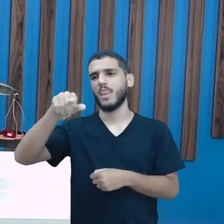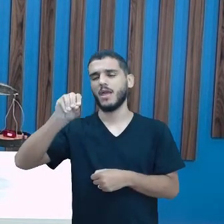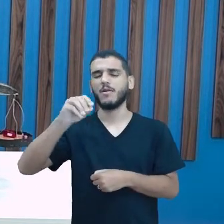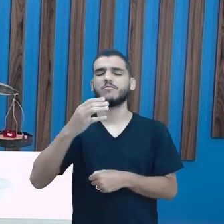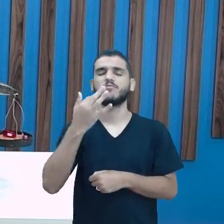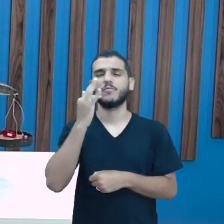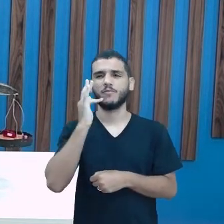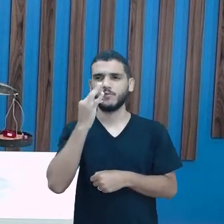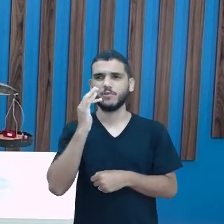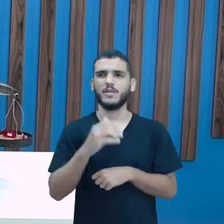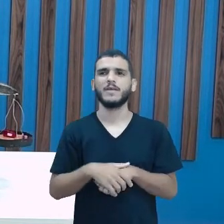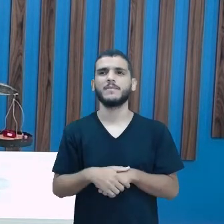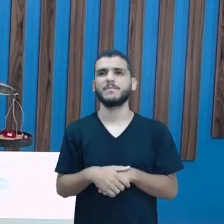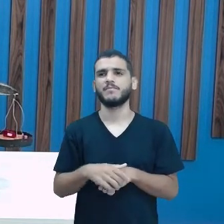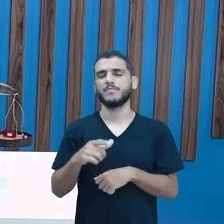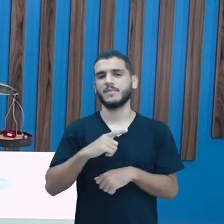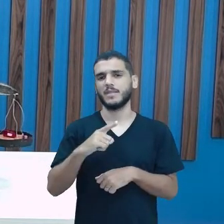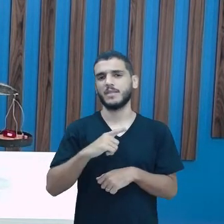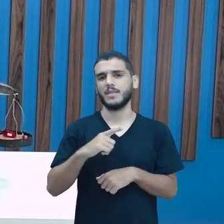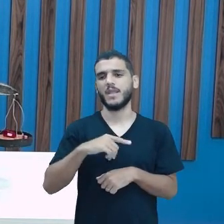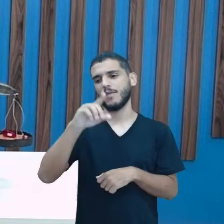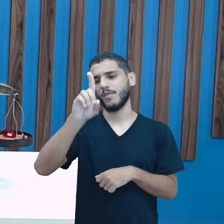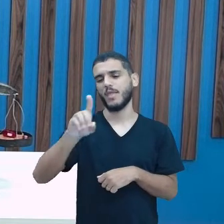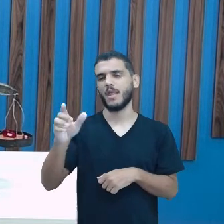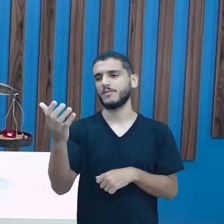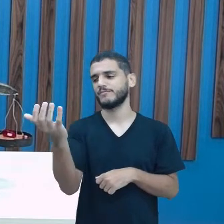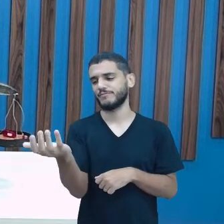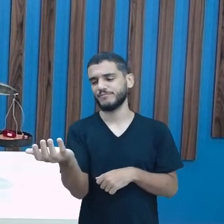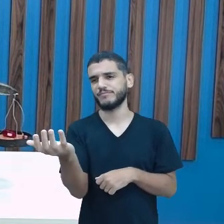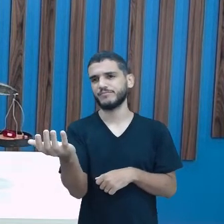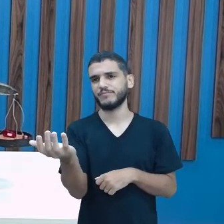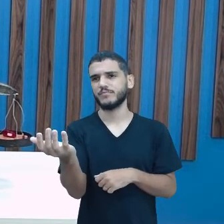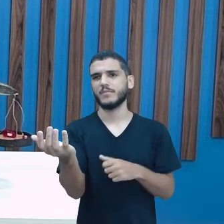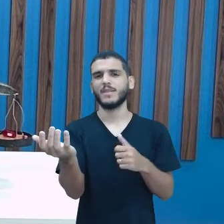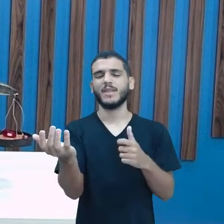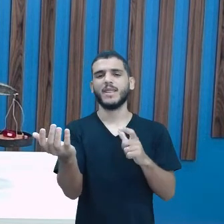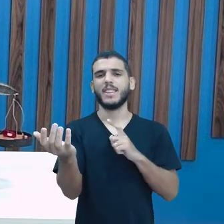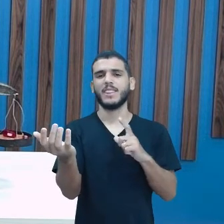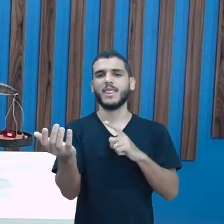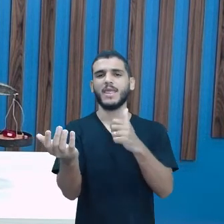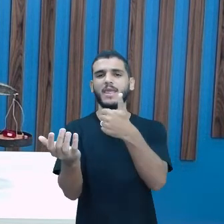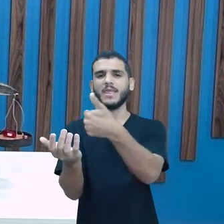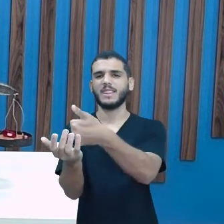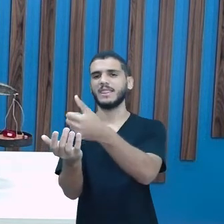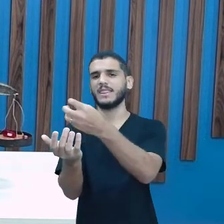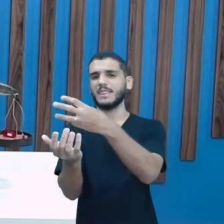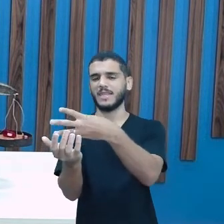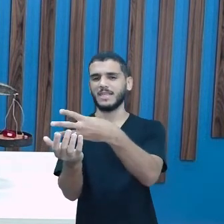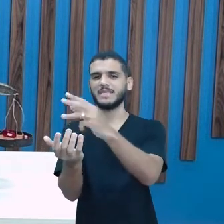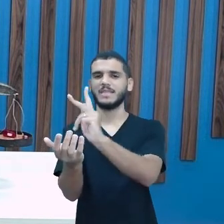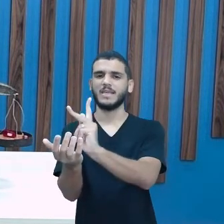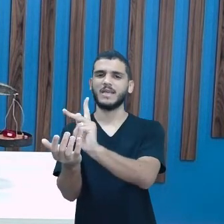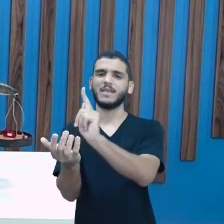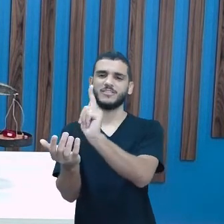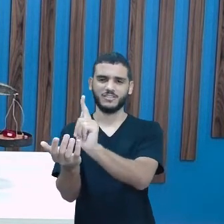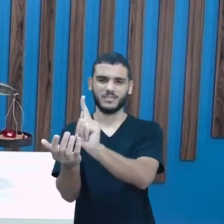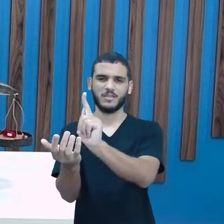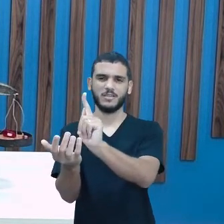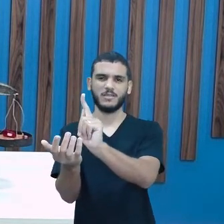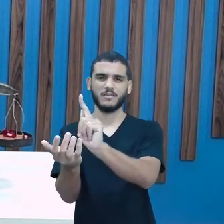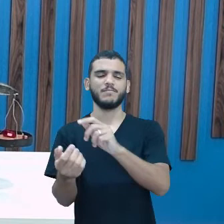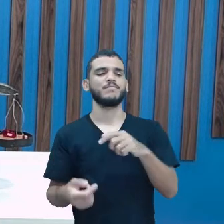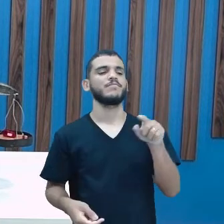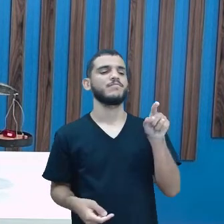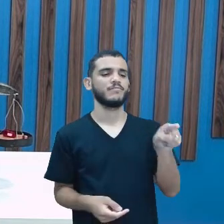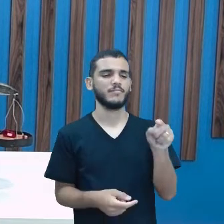do lado do prato, do lado direito aqui, tem 13 quilogramas. Desse lado de cá,